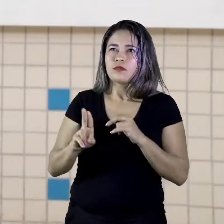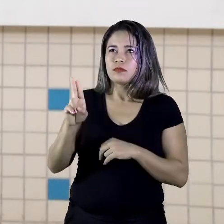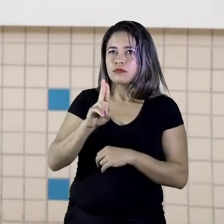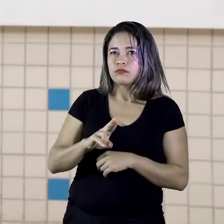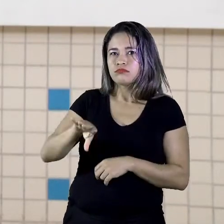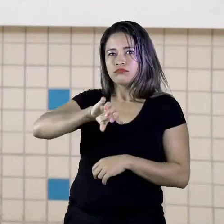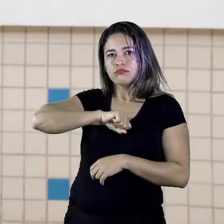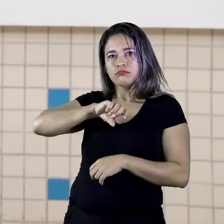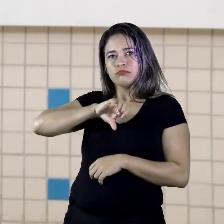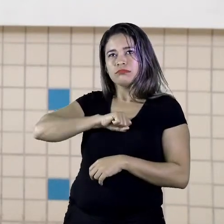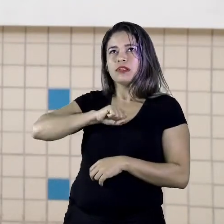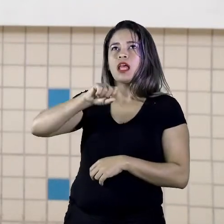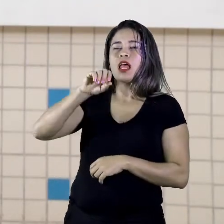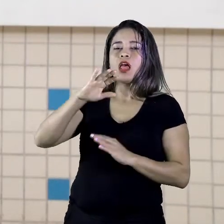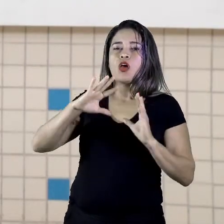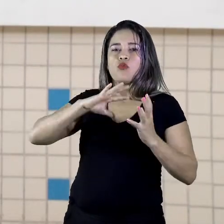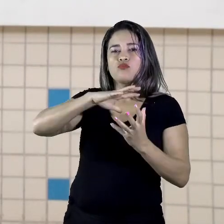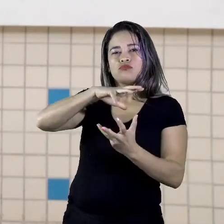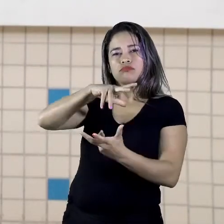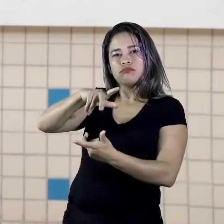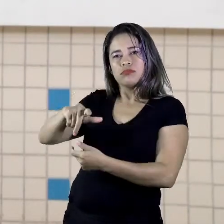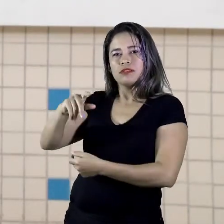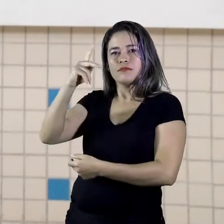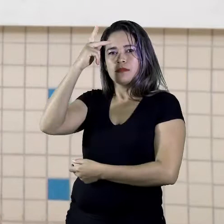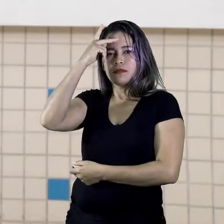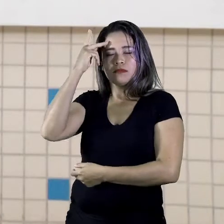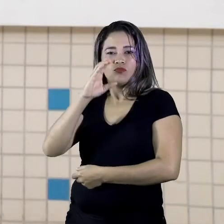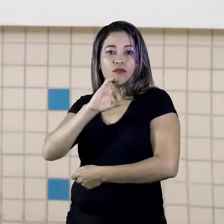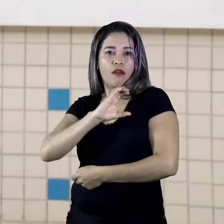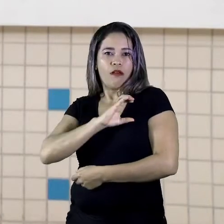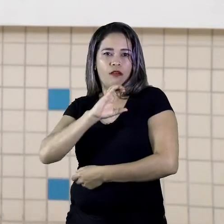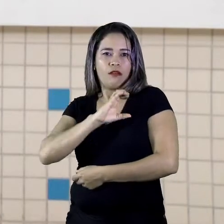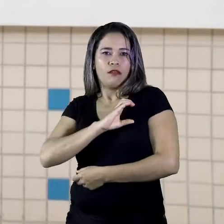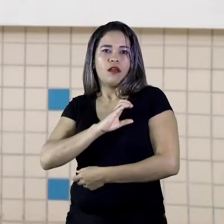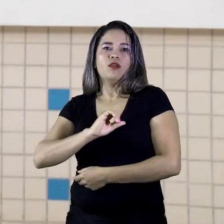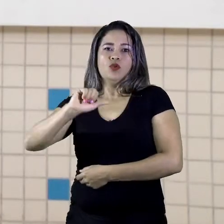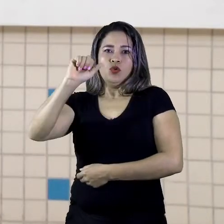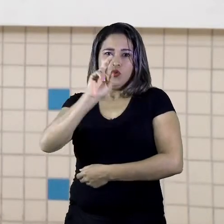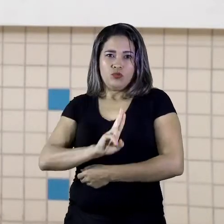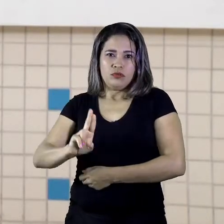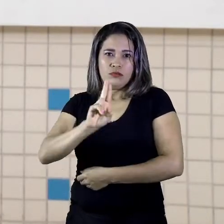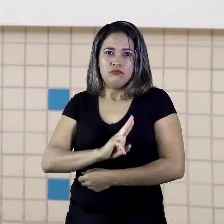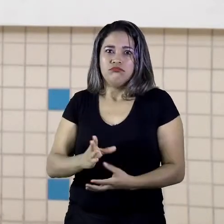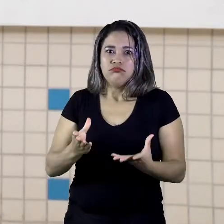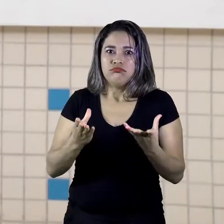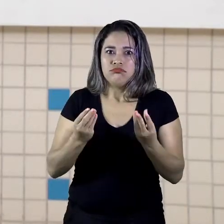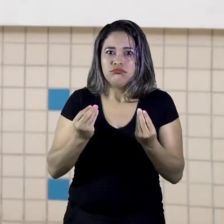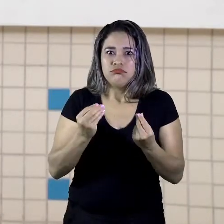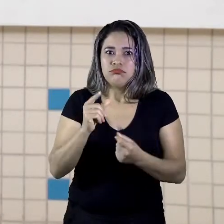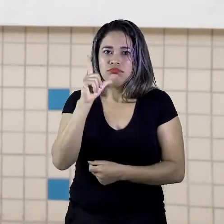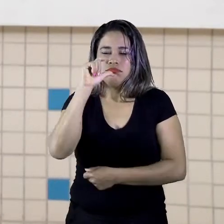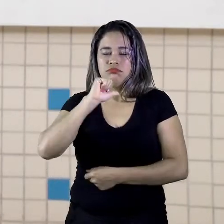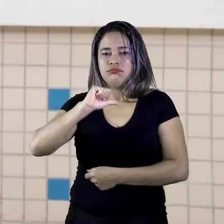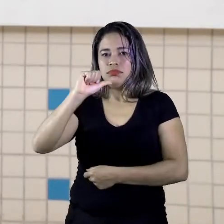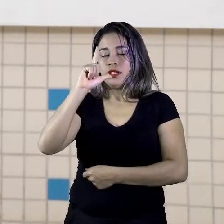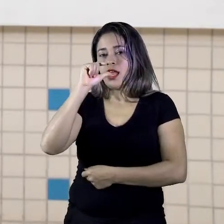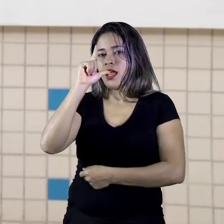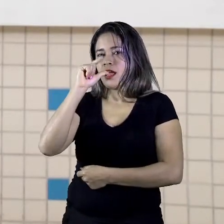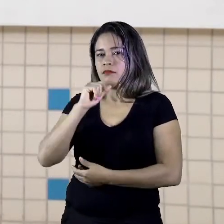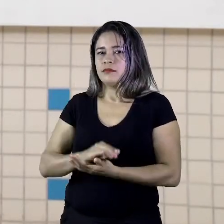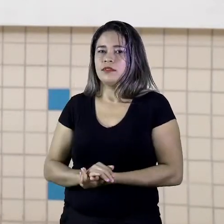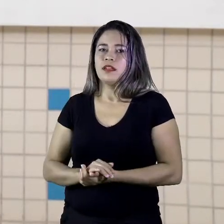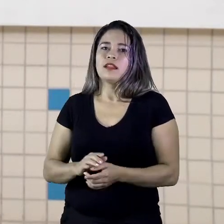no mundo. Vimos que os canadenses consomem muita água e países na